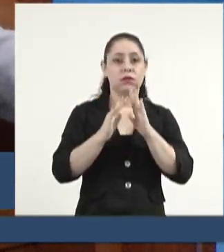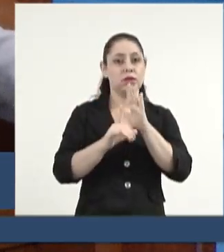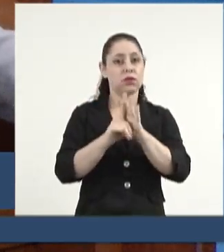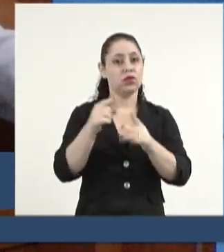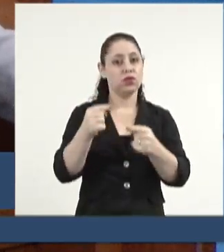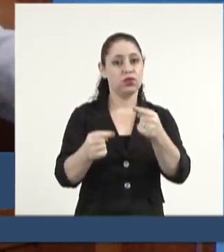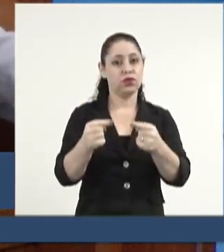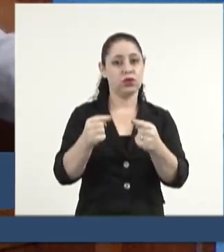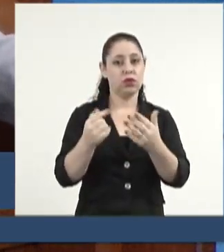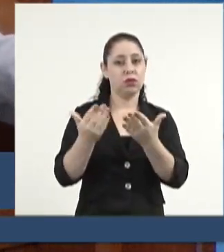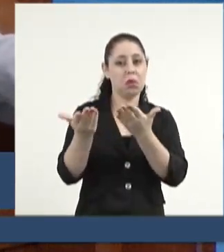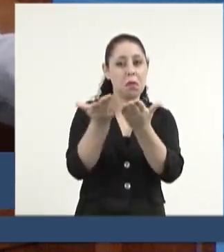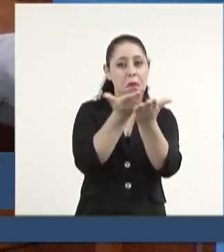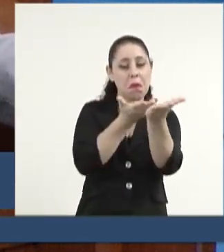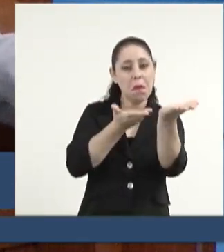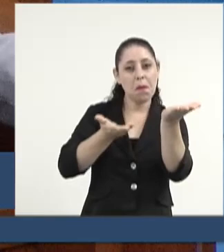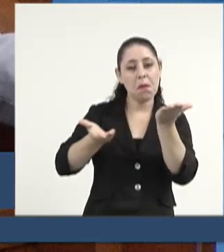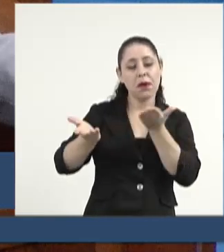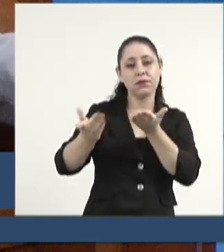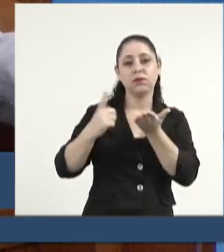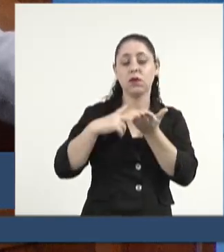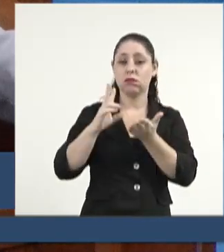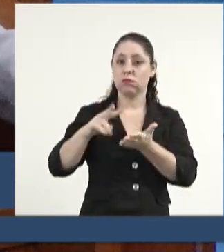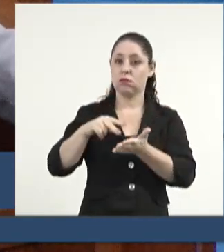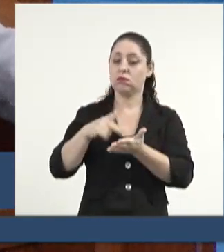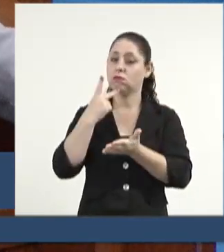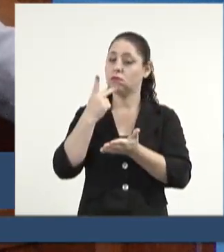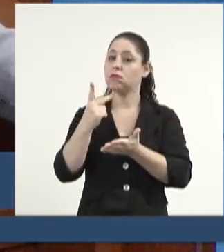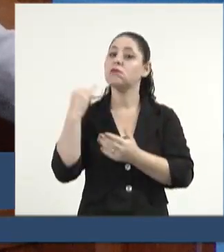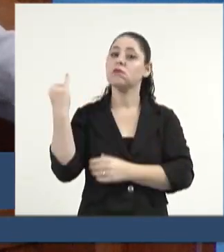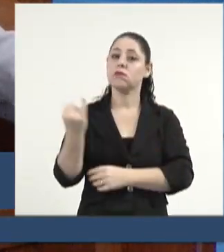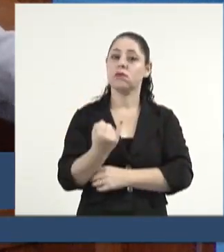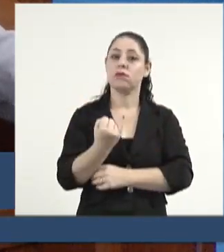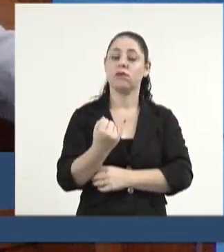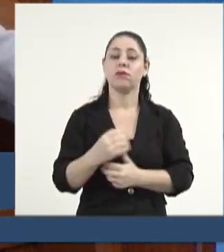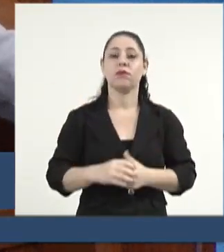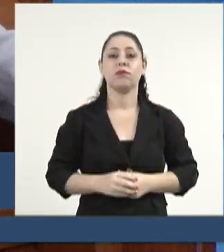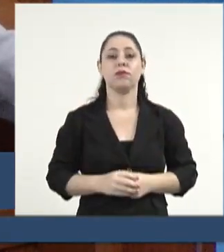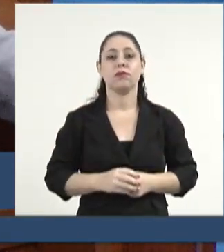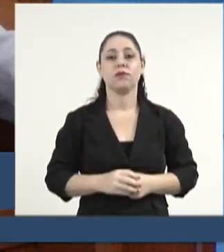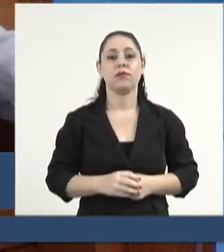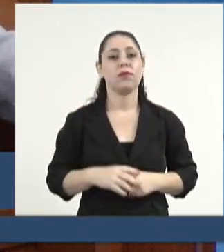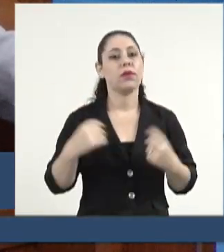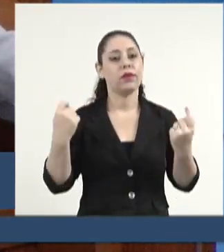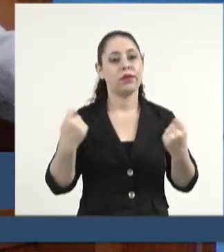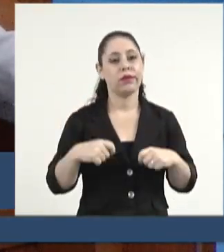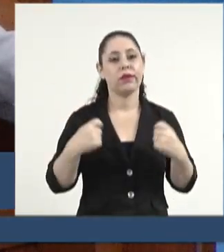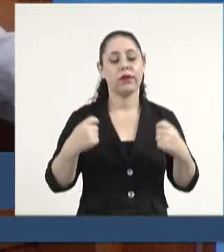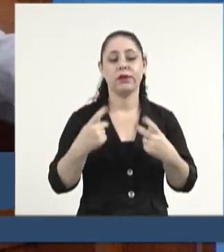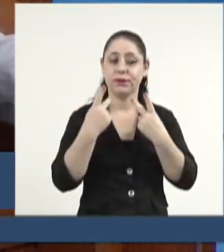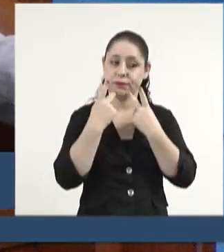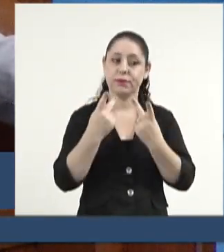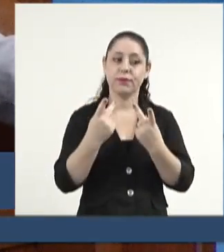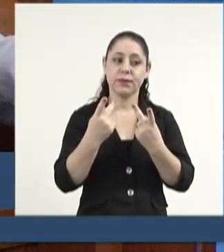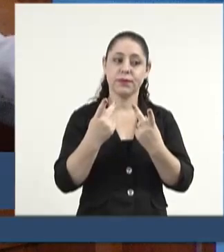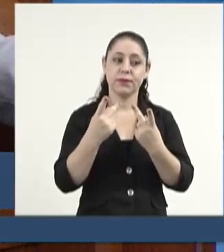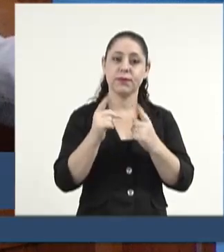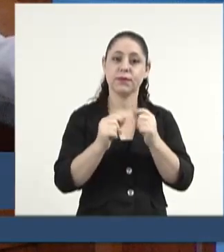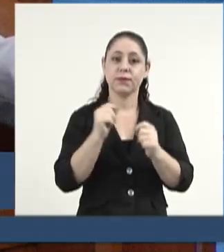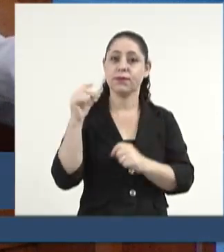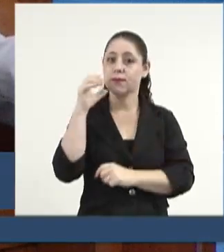essa discussão, já tem uma posição que eu acho importante, e é preciso dizer aqui